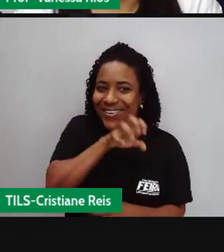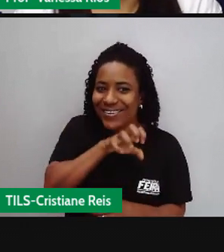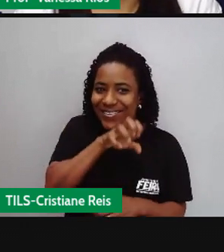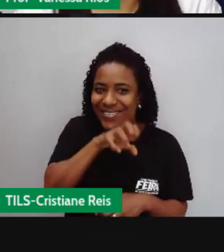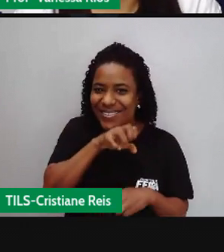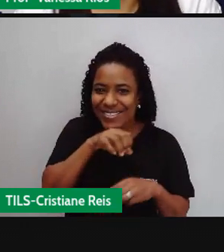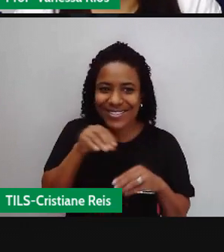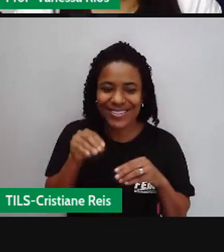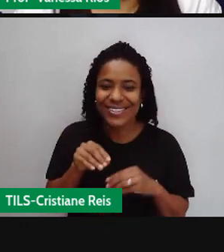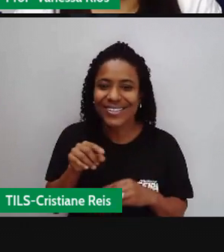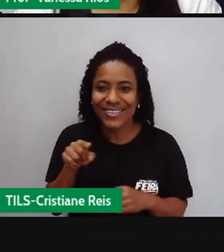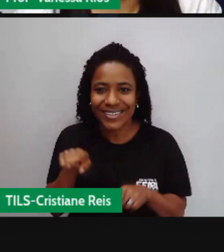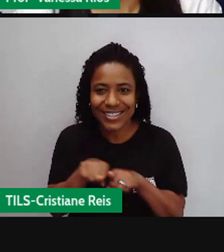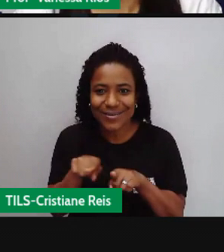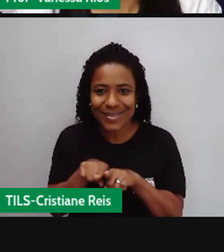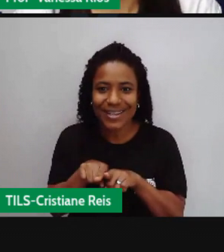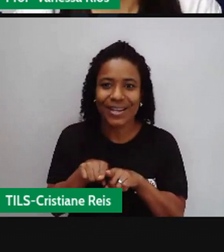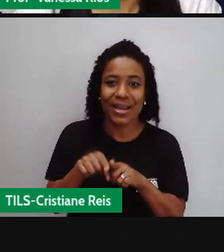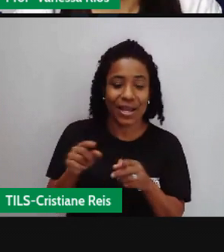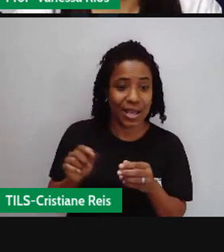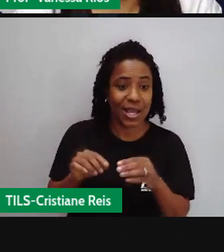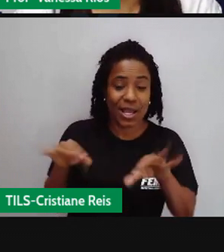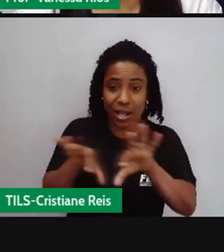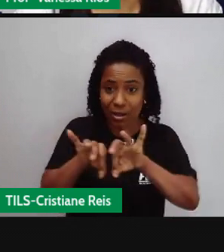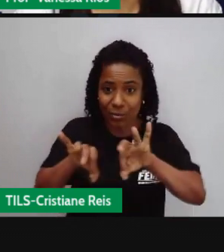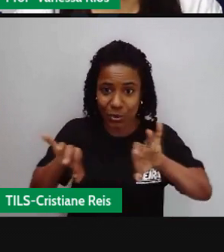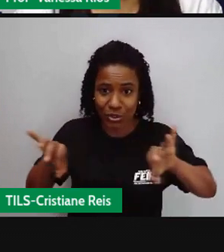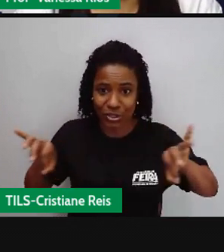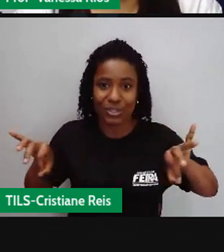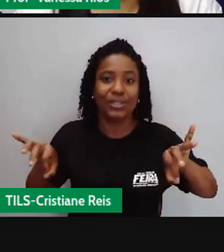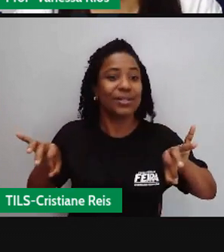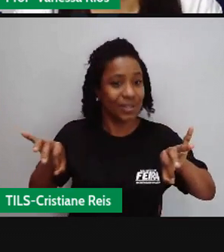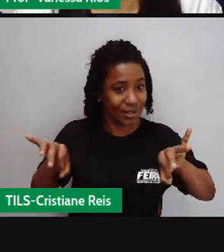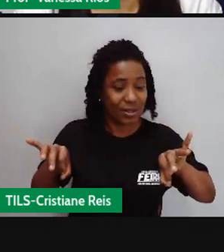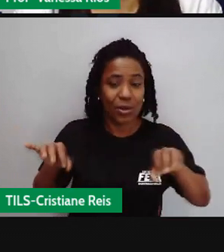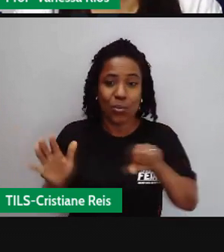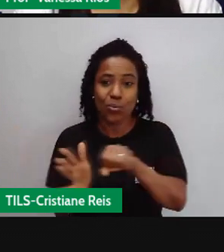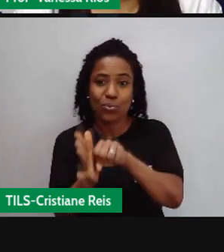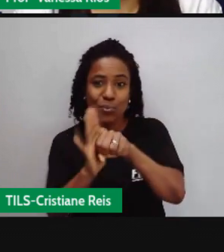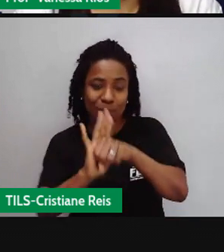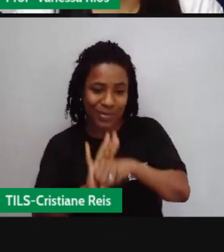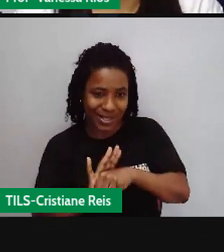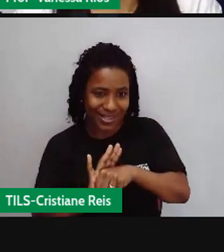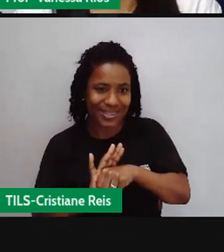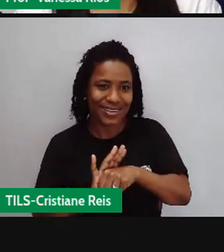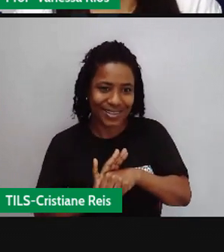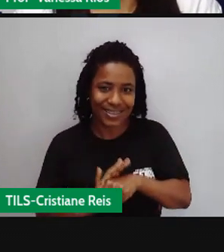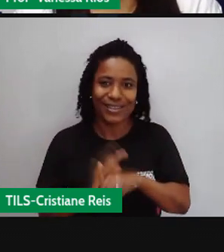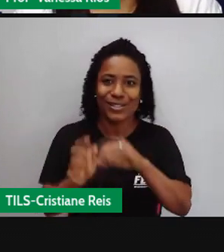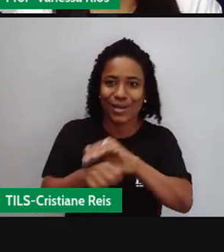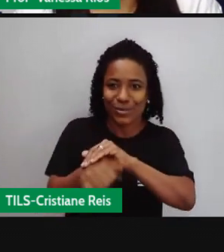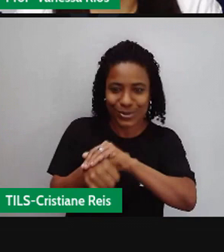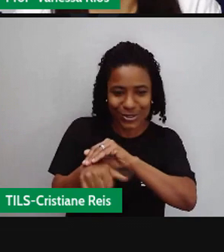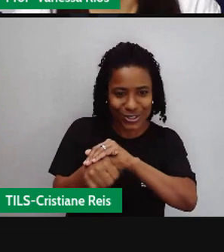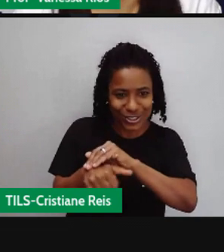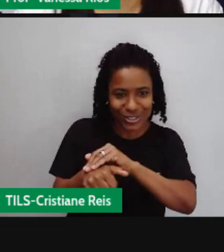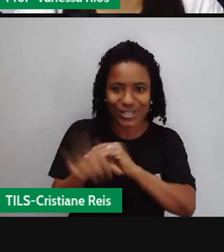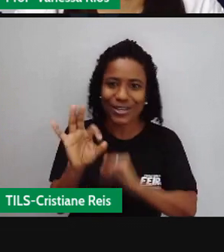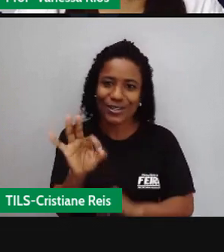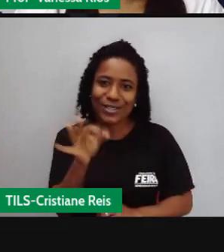jabuti, jabuticaba, mandíbula, tábua, tabuada,